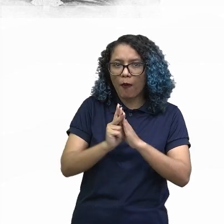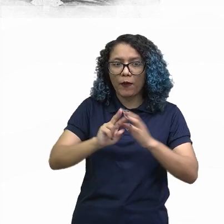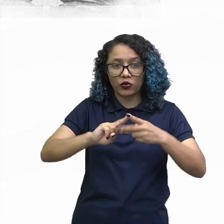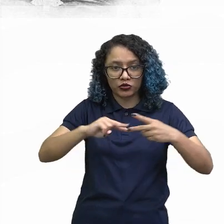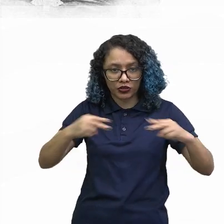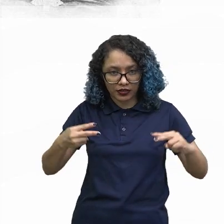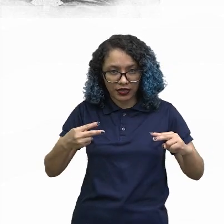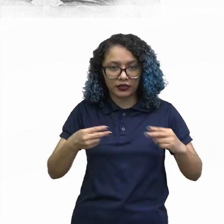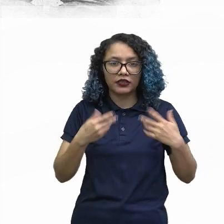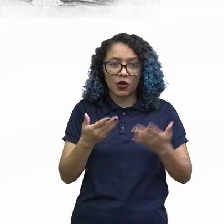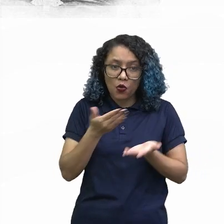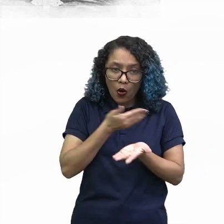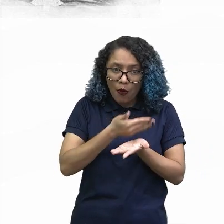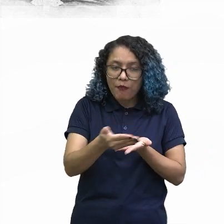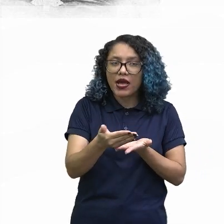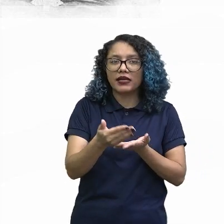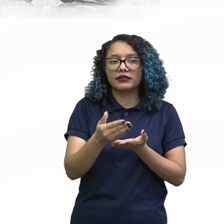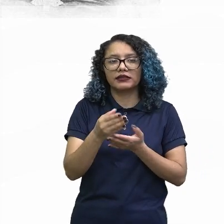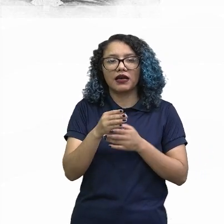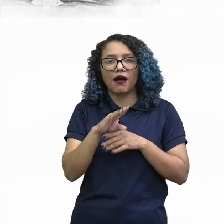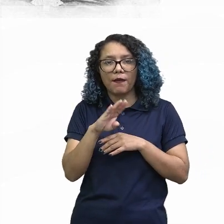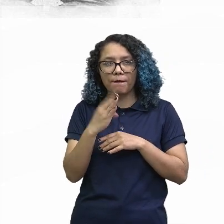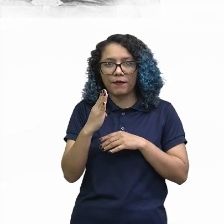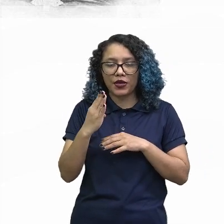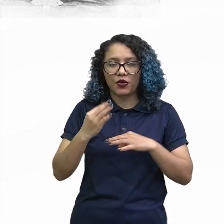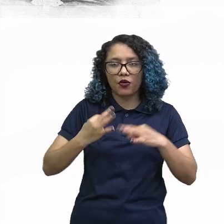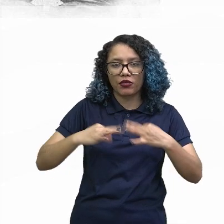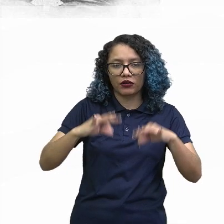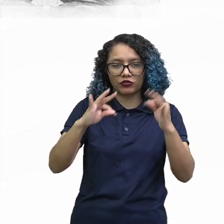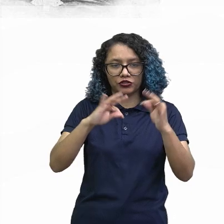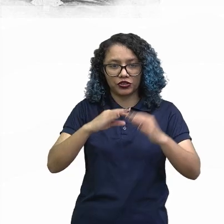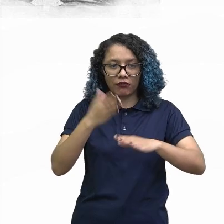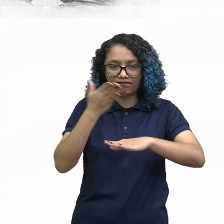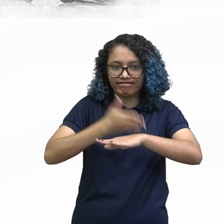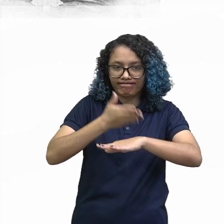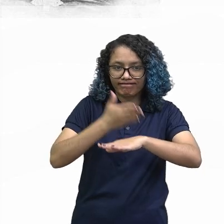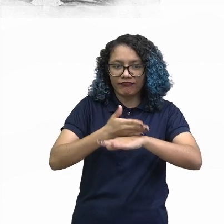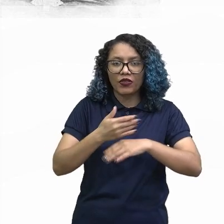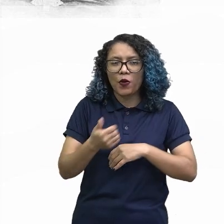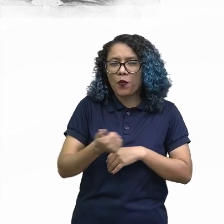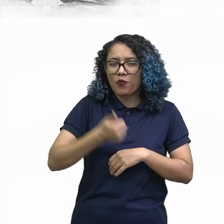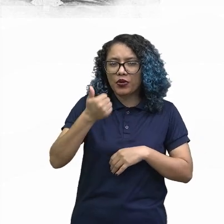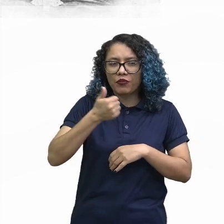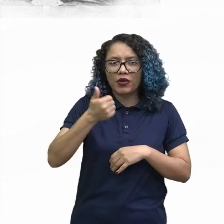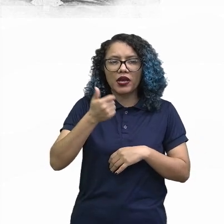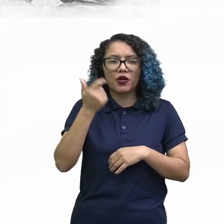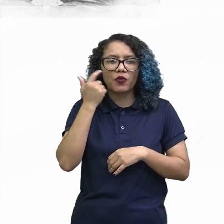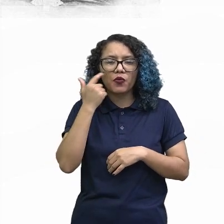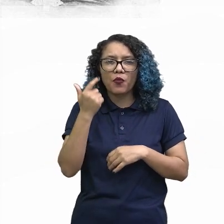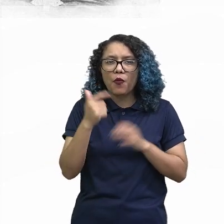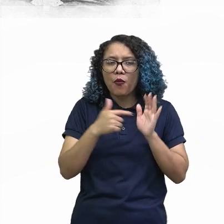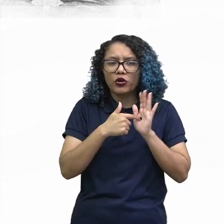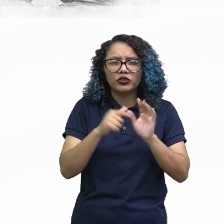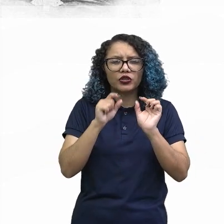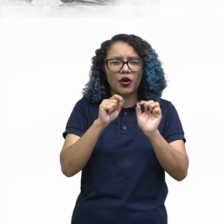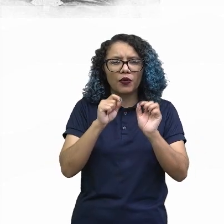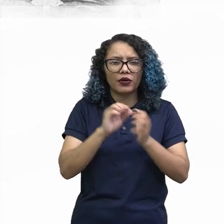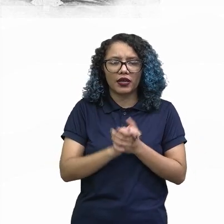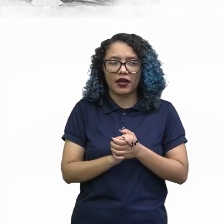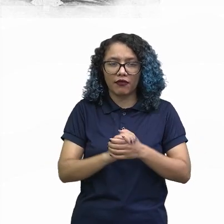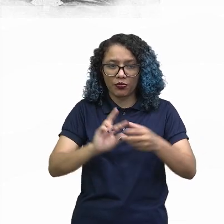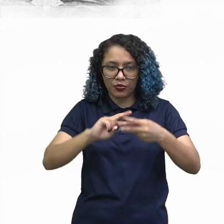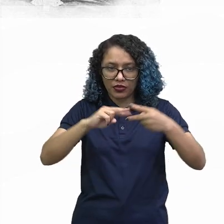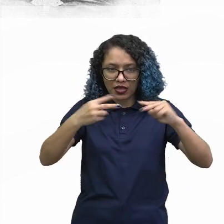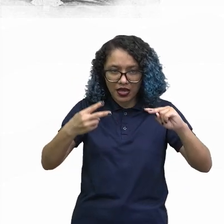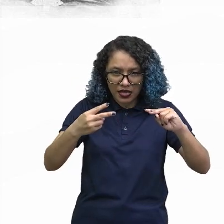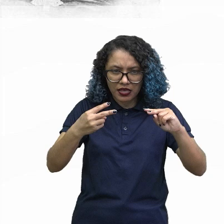biotecnologia moderna. E aí foi o primeiro a demonstrar a recombinação do DNA durante o